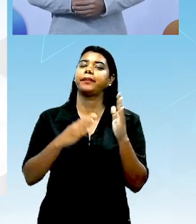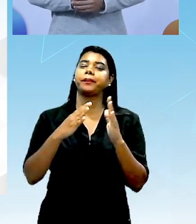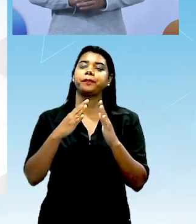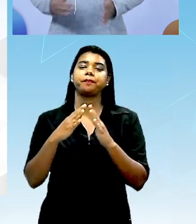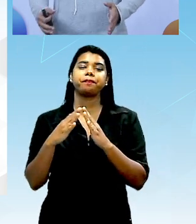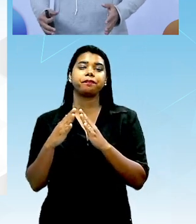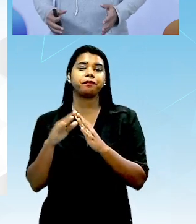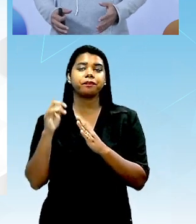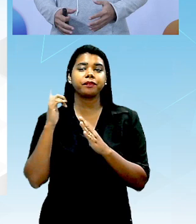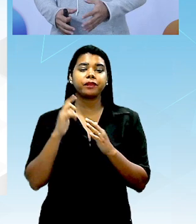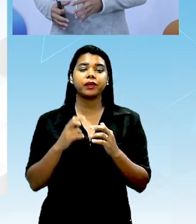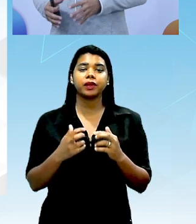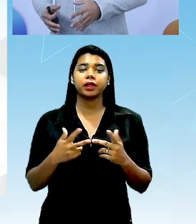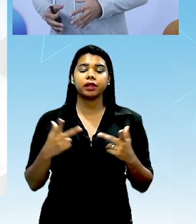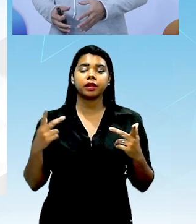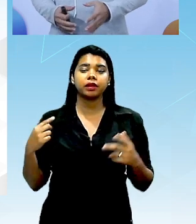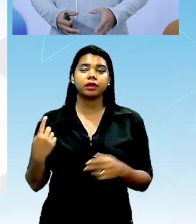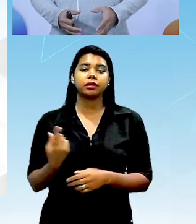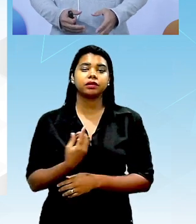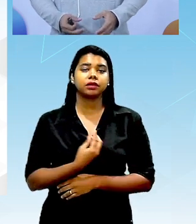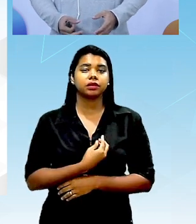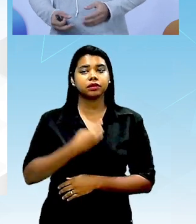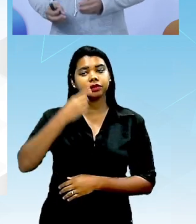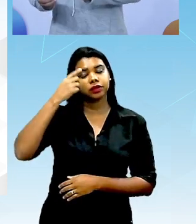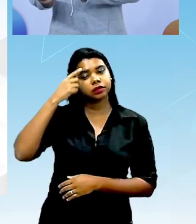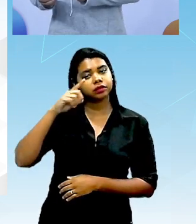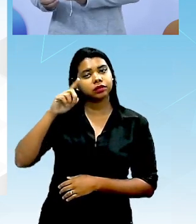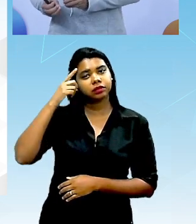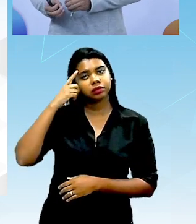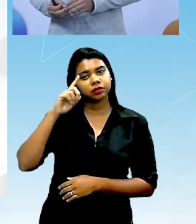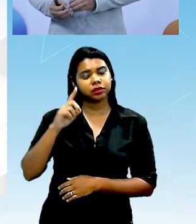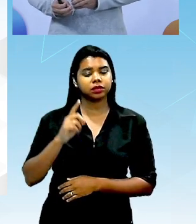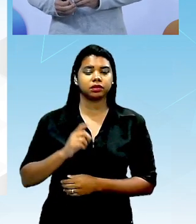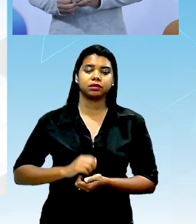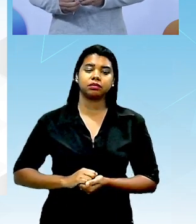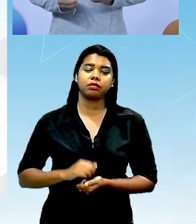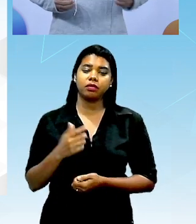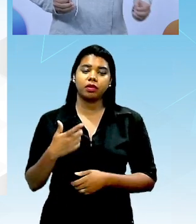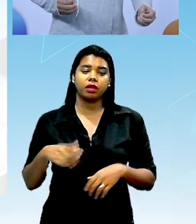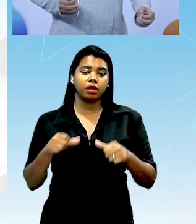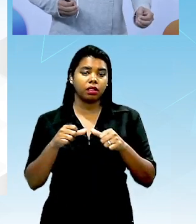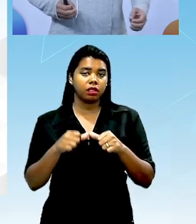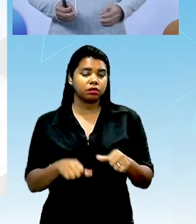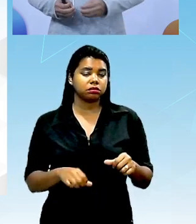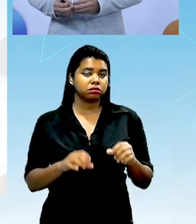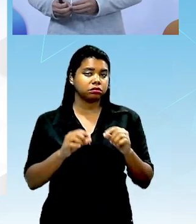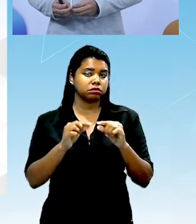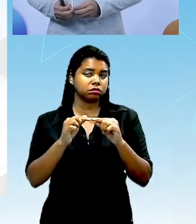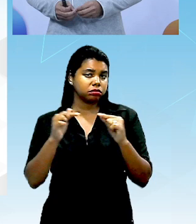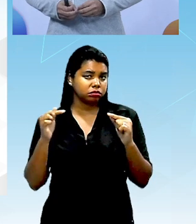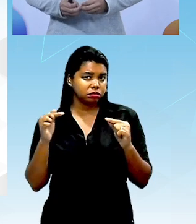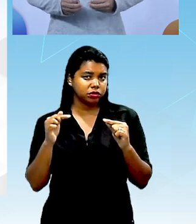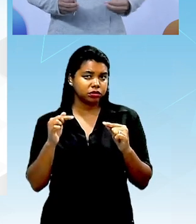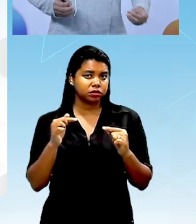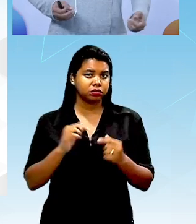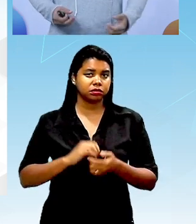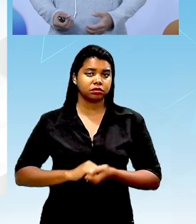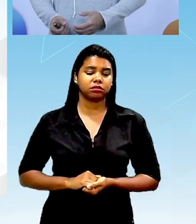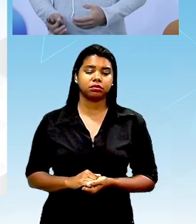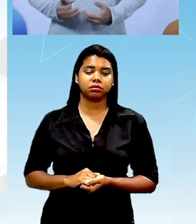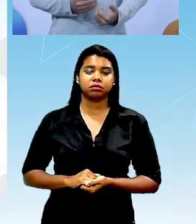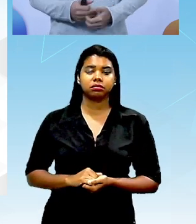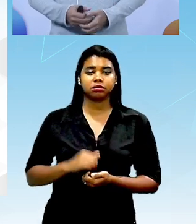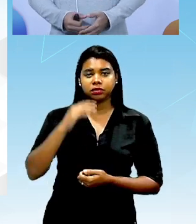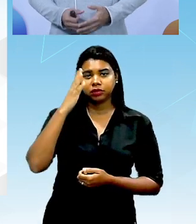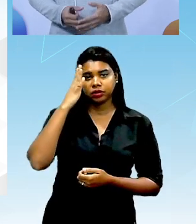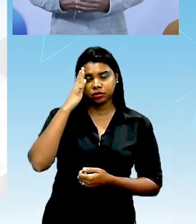para qualquer coisa na nossa vida cotidiana, não está desconectados, não está desligado